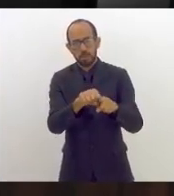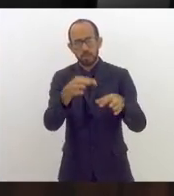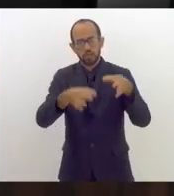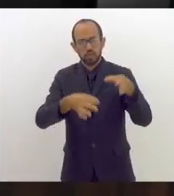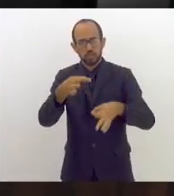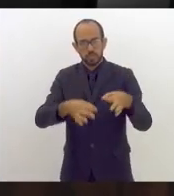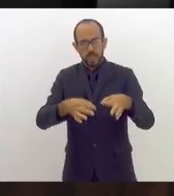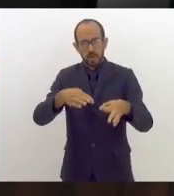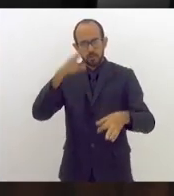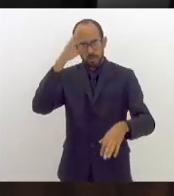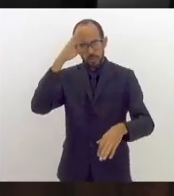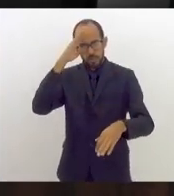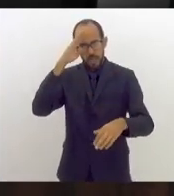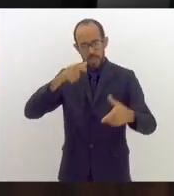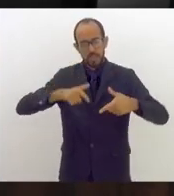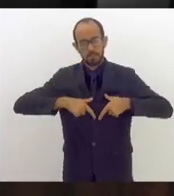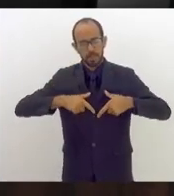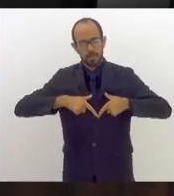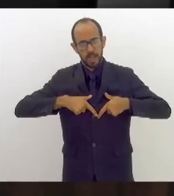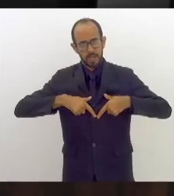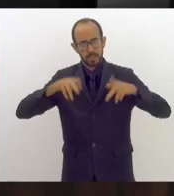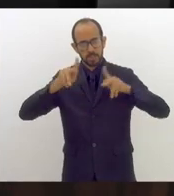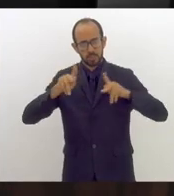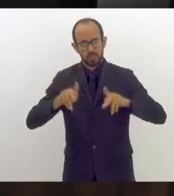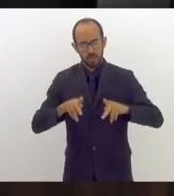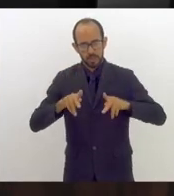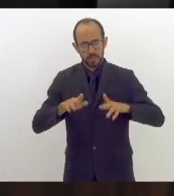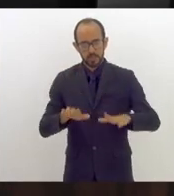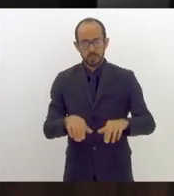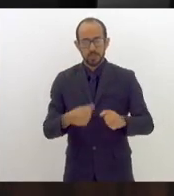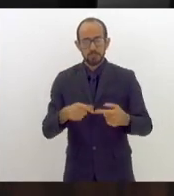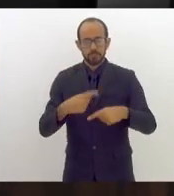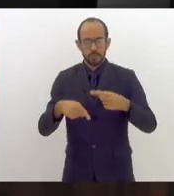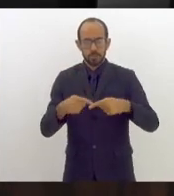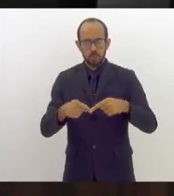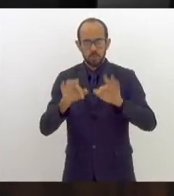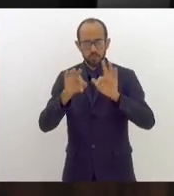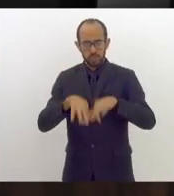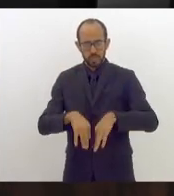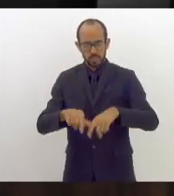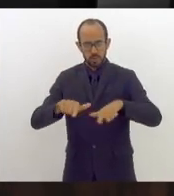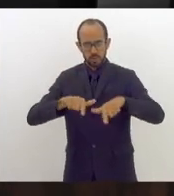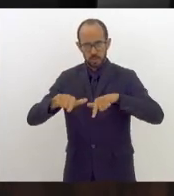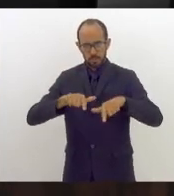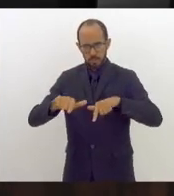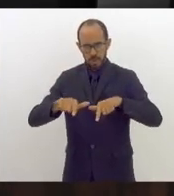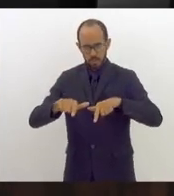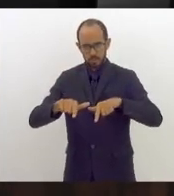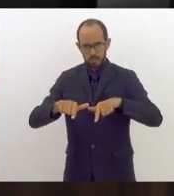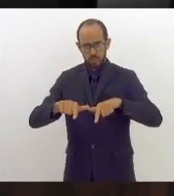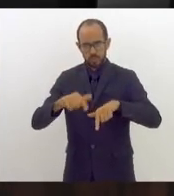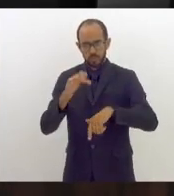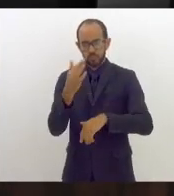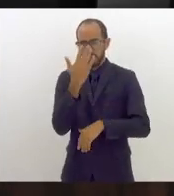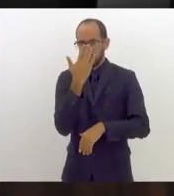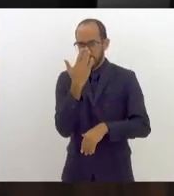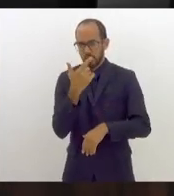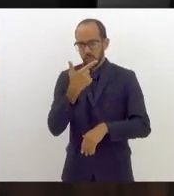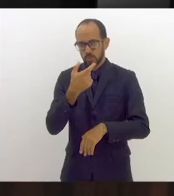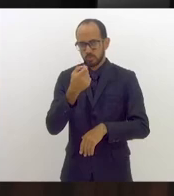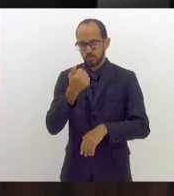militar e medalha do Pacificador após deixar o serviço ativo em fevereiro de 2018